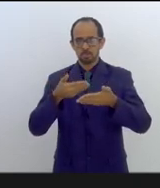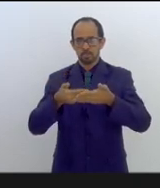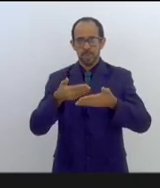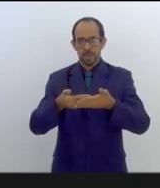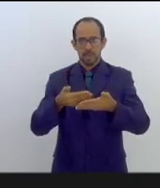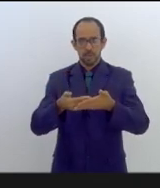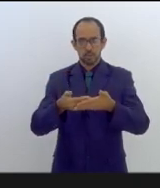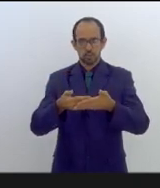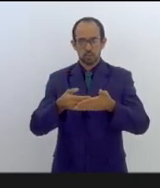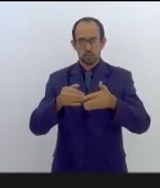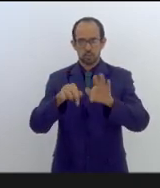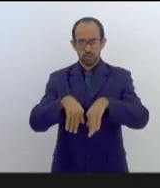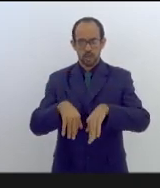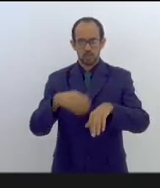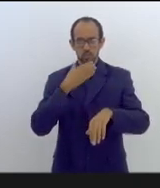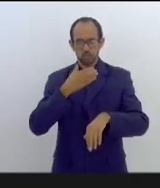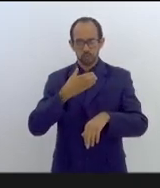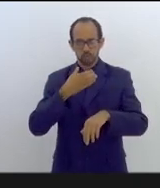diversas homenagens.